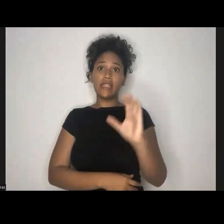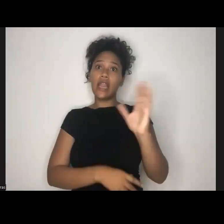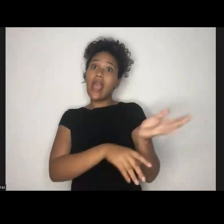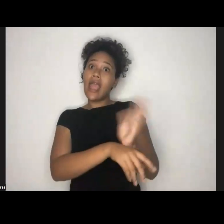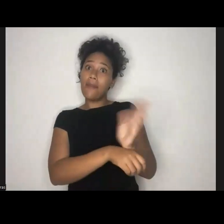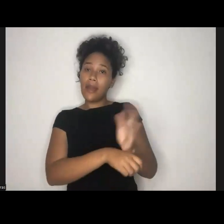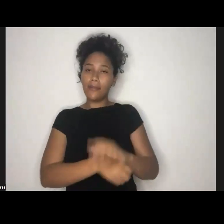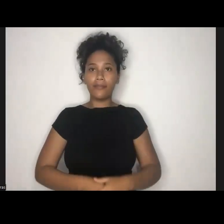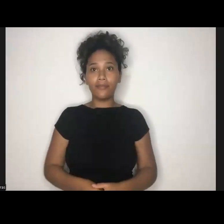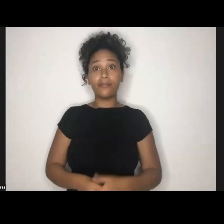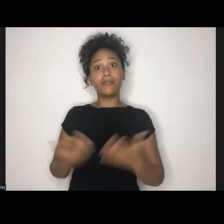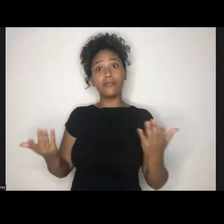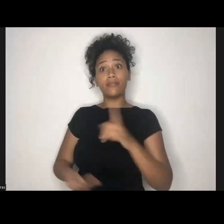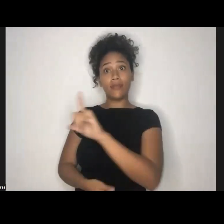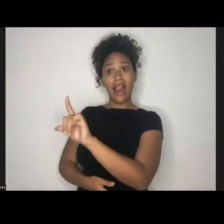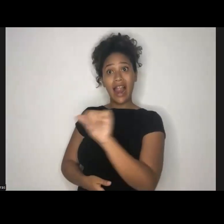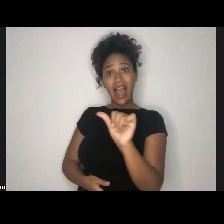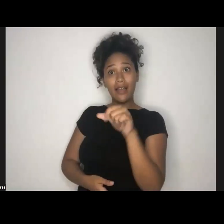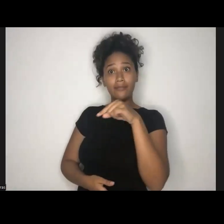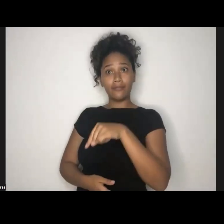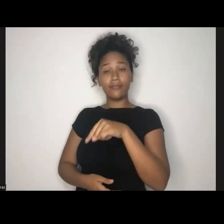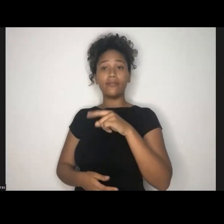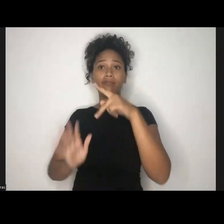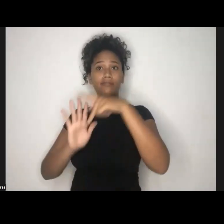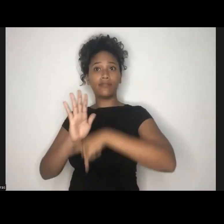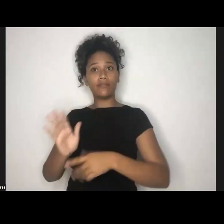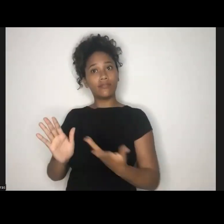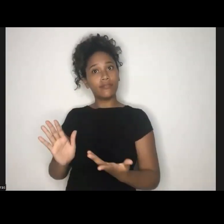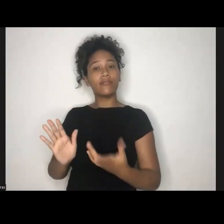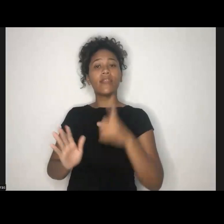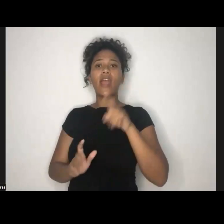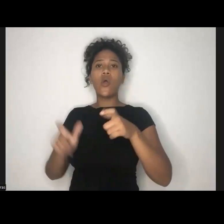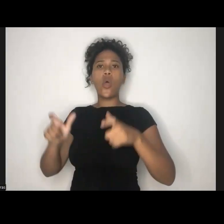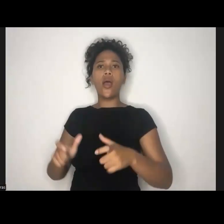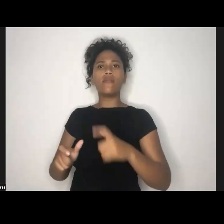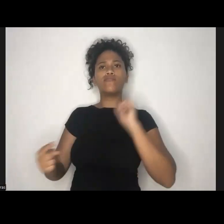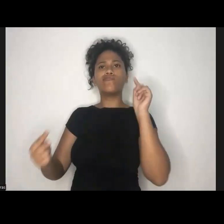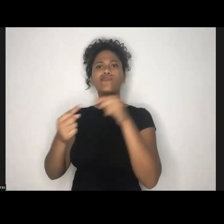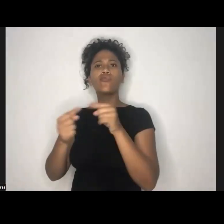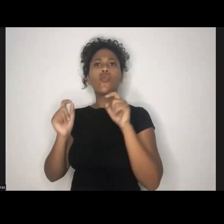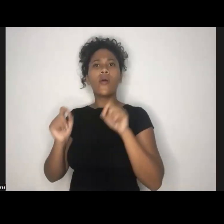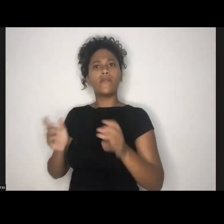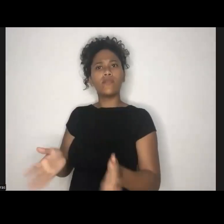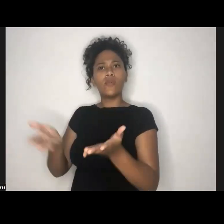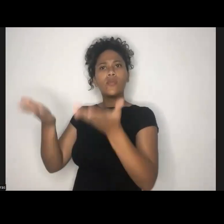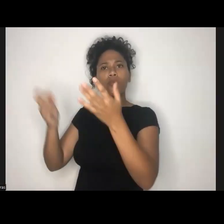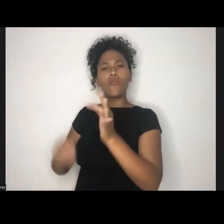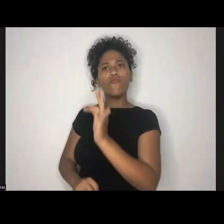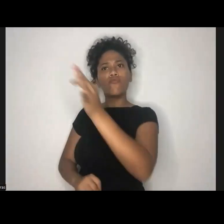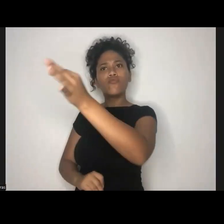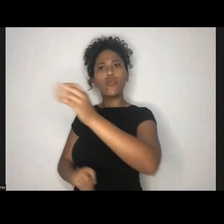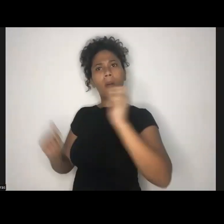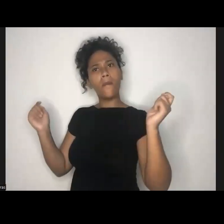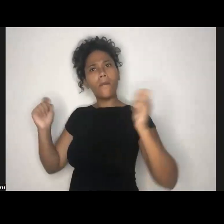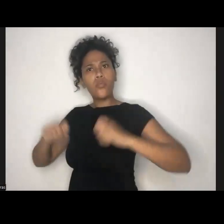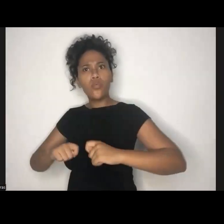e o laboratório de atividades do amanhã realizador desse projeto é um espaço especialmente dedicado a prototipação de futuros possíveis